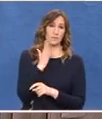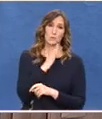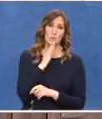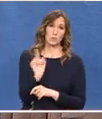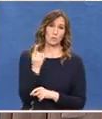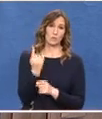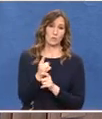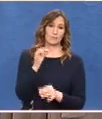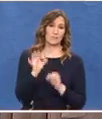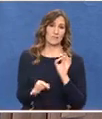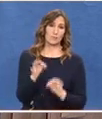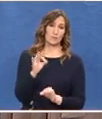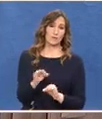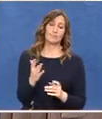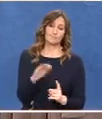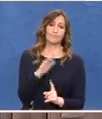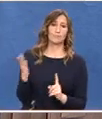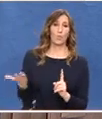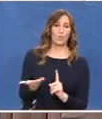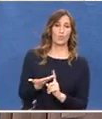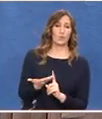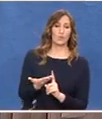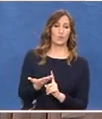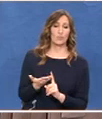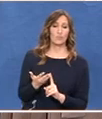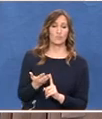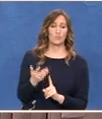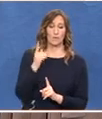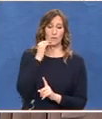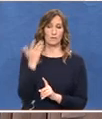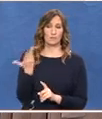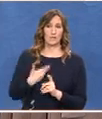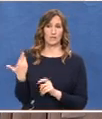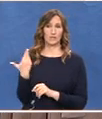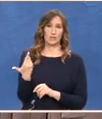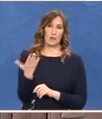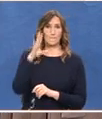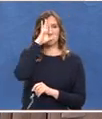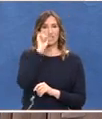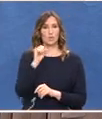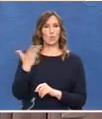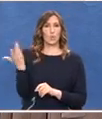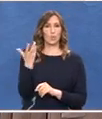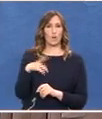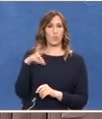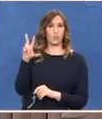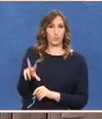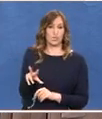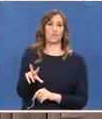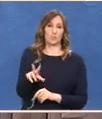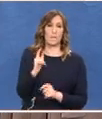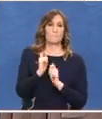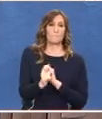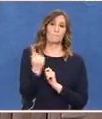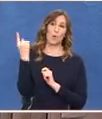suficiente, uma vez que o tribunal viria então a condenar este homem, um homem que foi ministro da Cultura português, a pagar 2.400